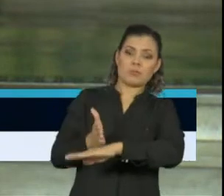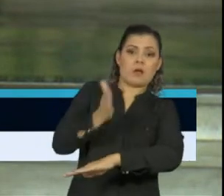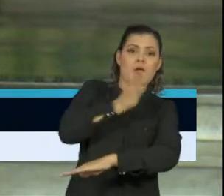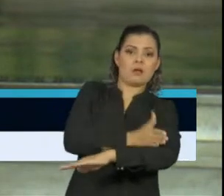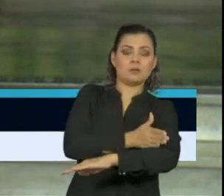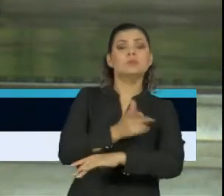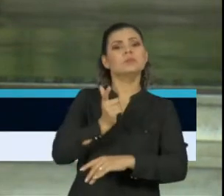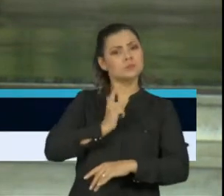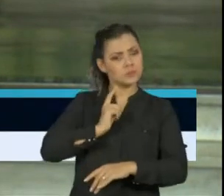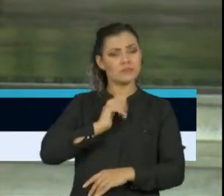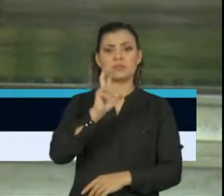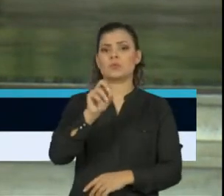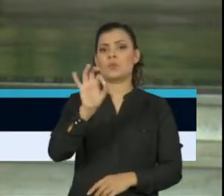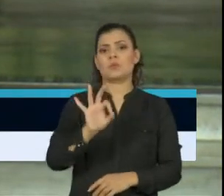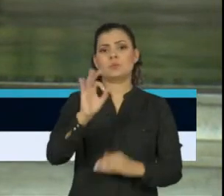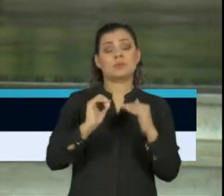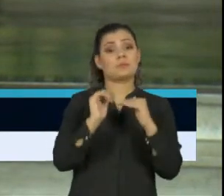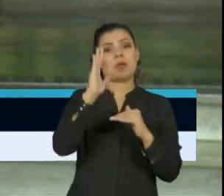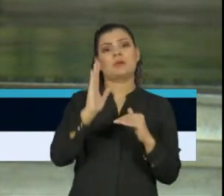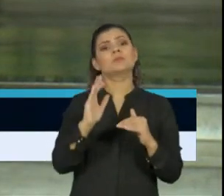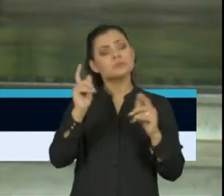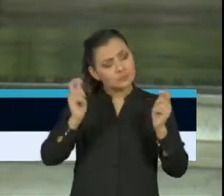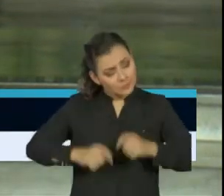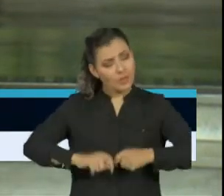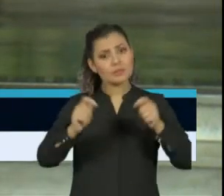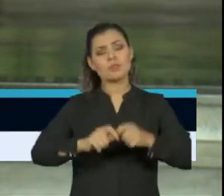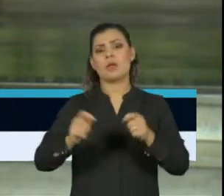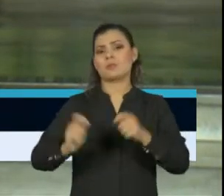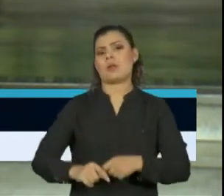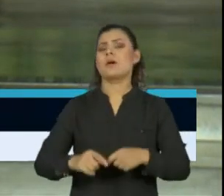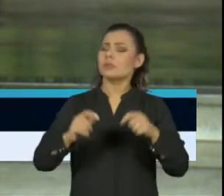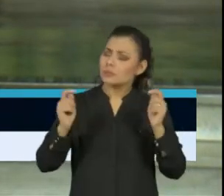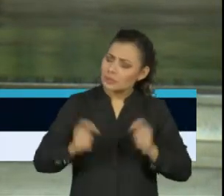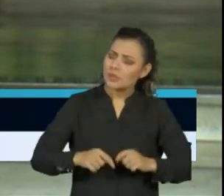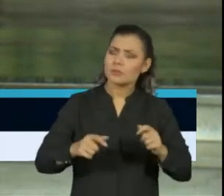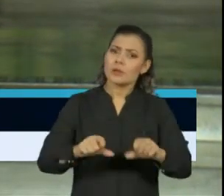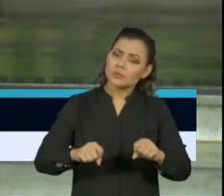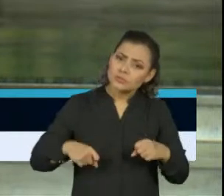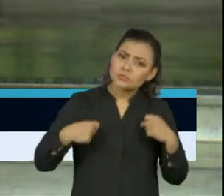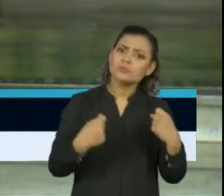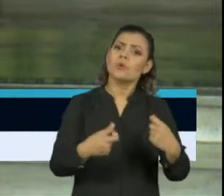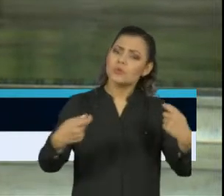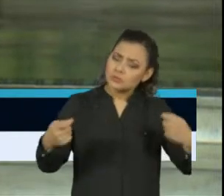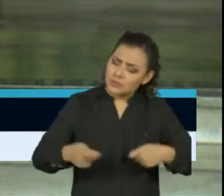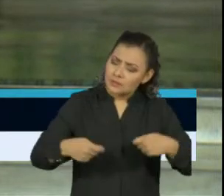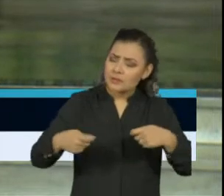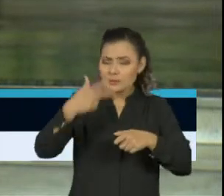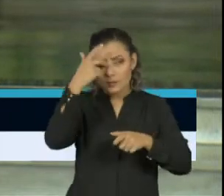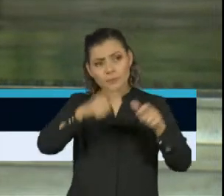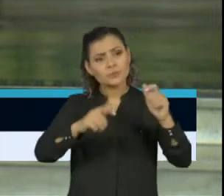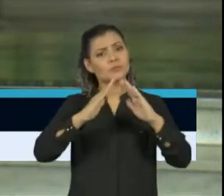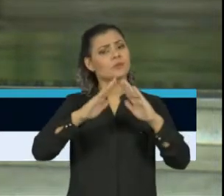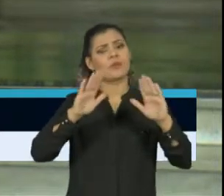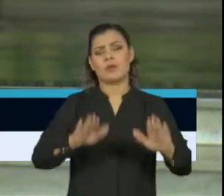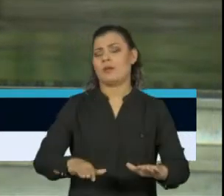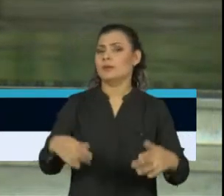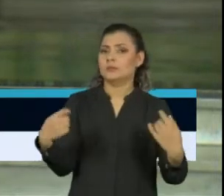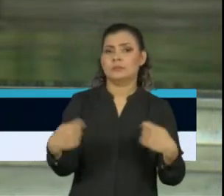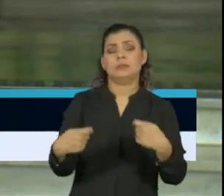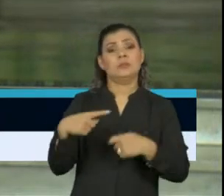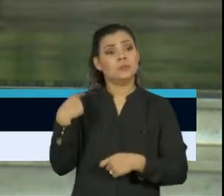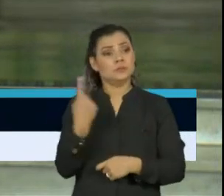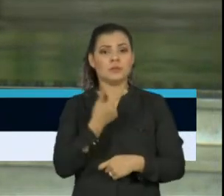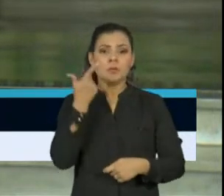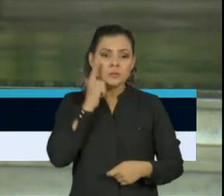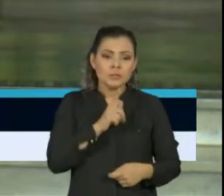superamos os 50%. Portanto, é perfeitamente possível que, com um esforço adicional, as pessoas ficando em casa, nós